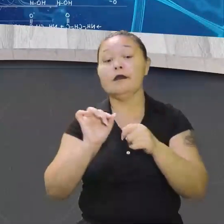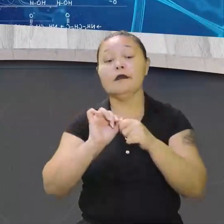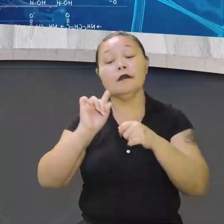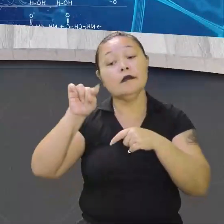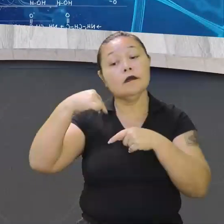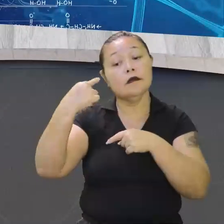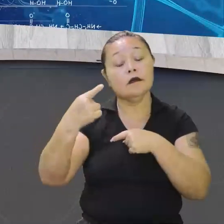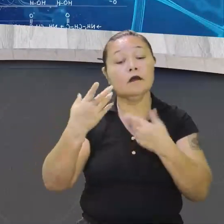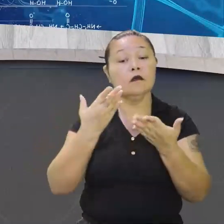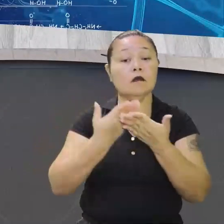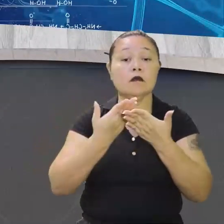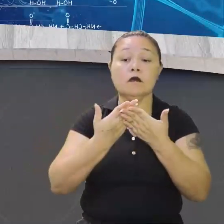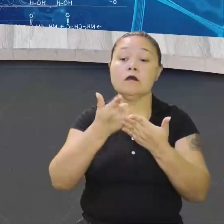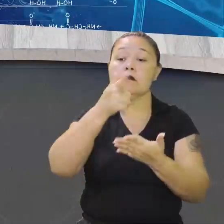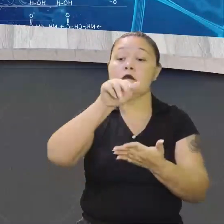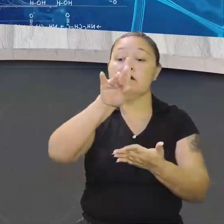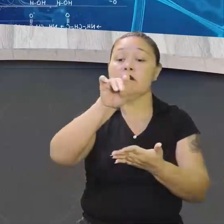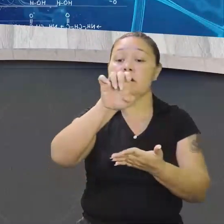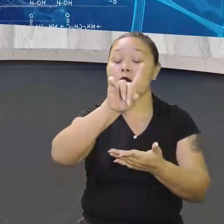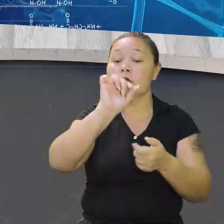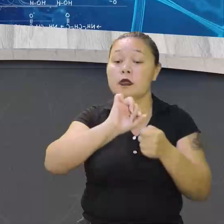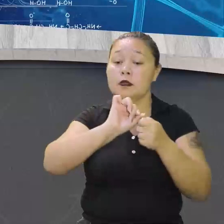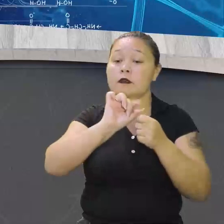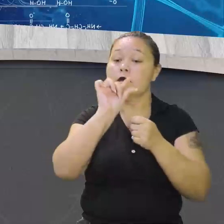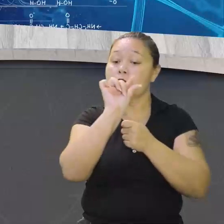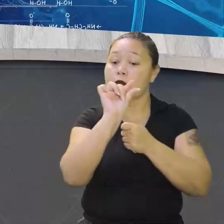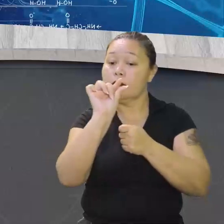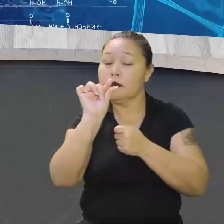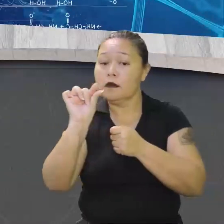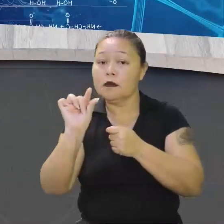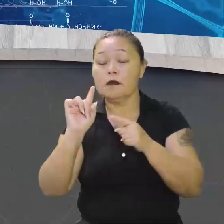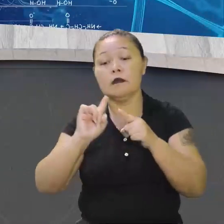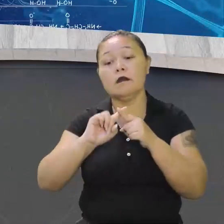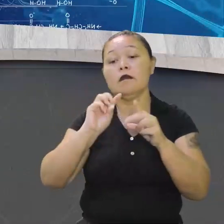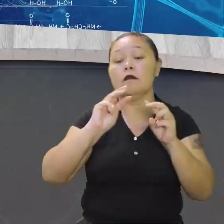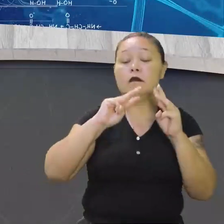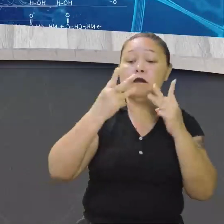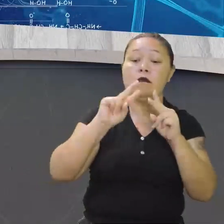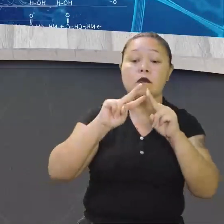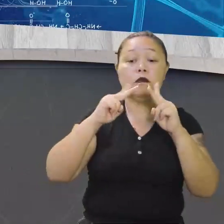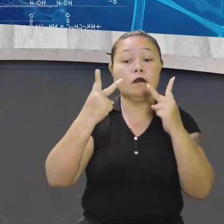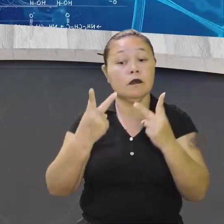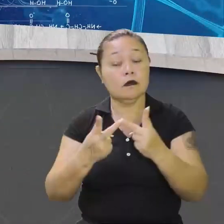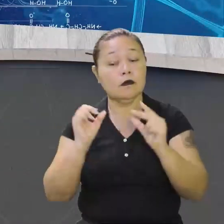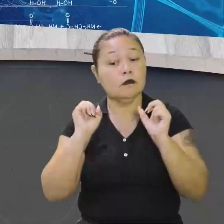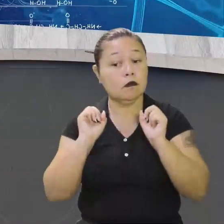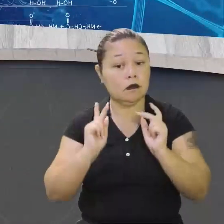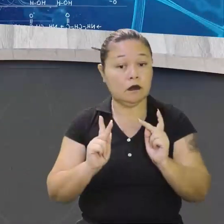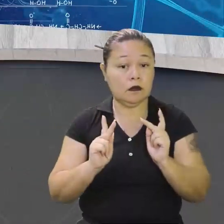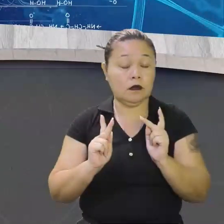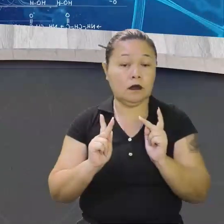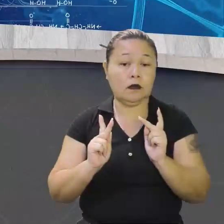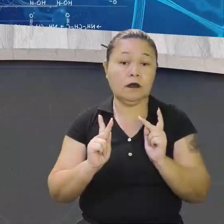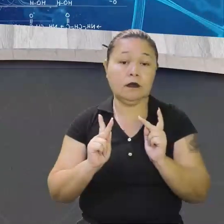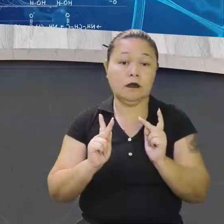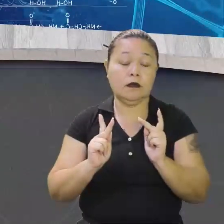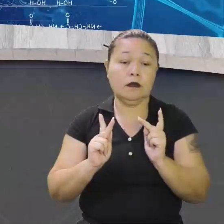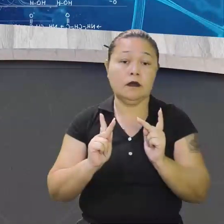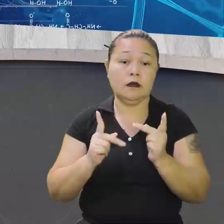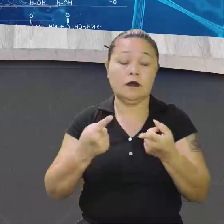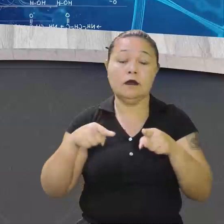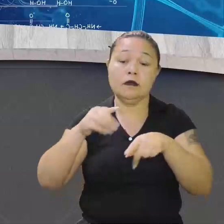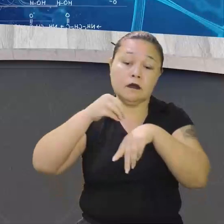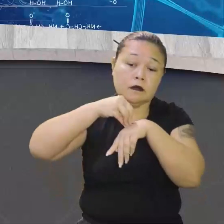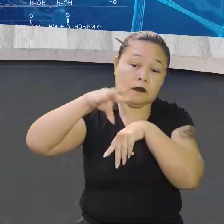com grandezas de unidade, massa, volume, ok? Trabalhamos